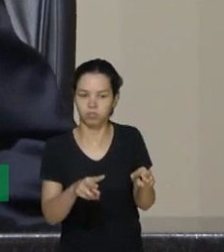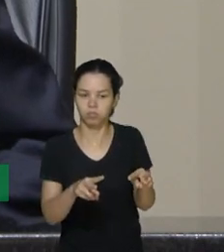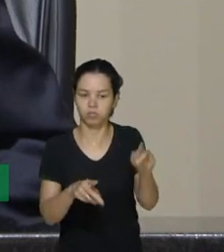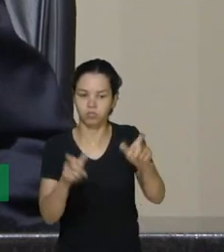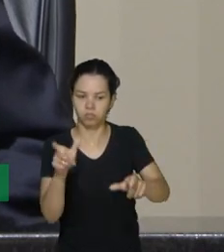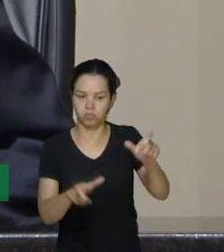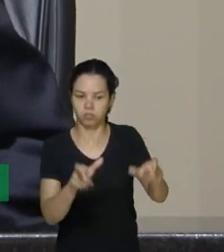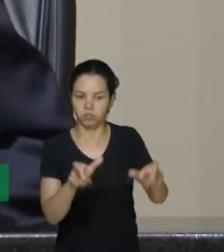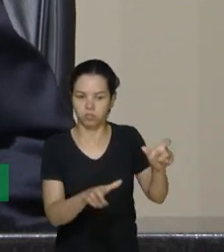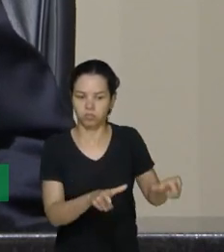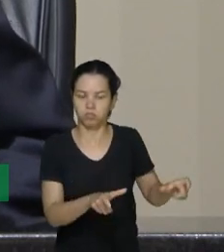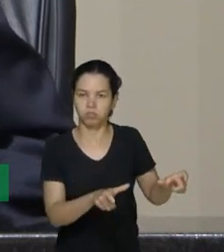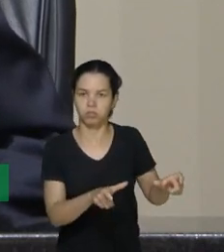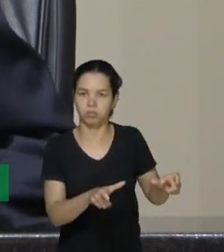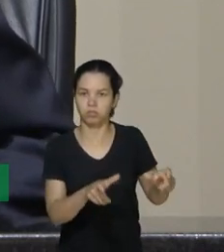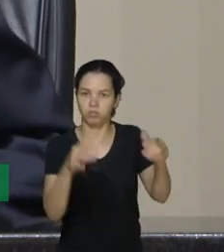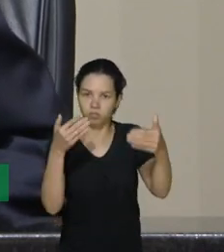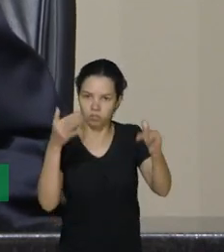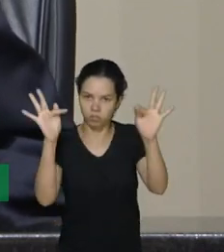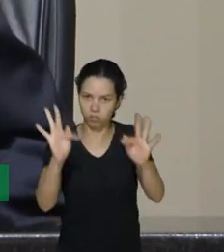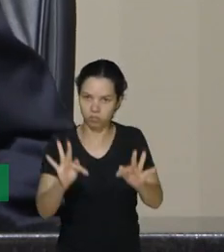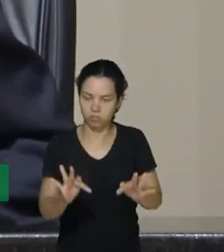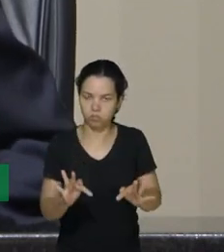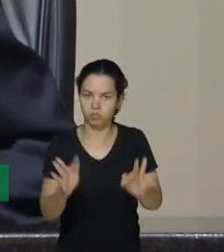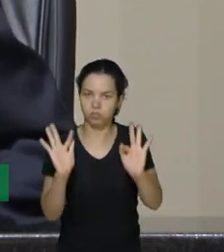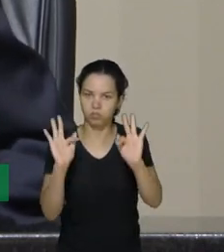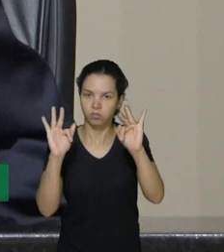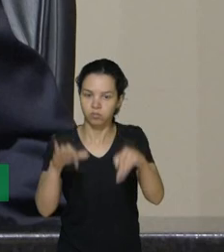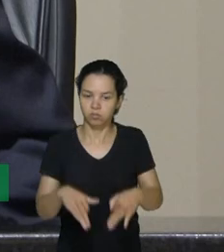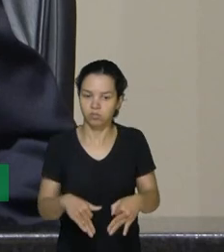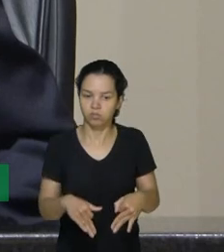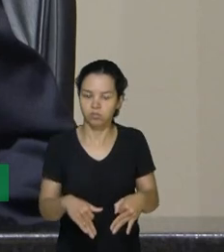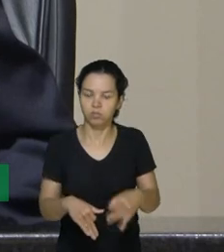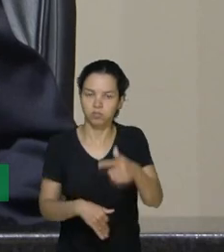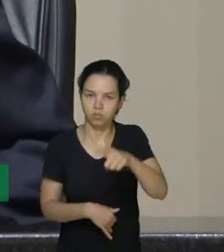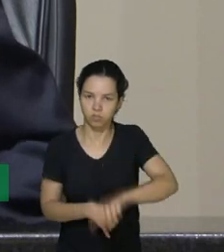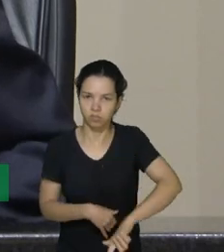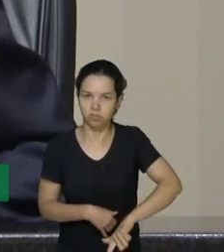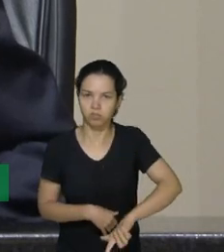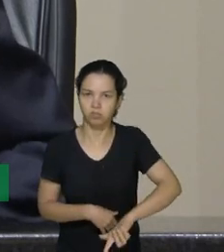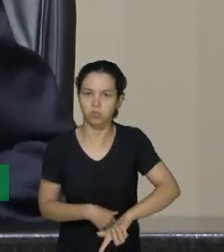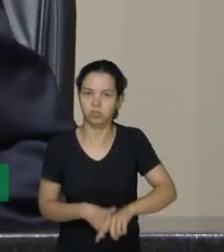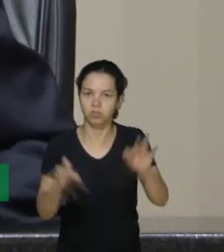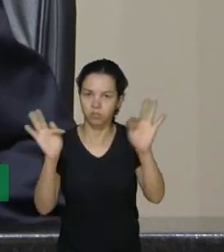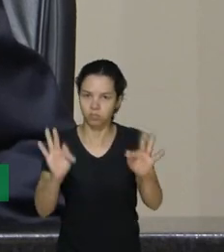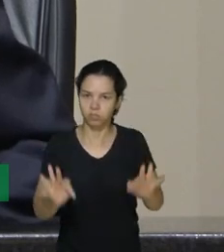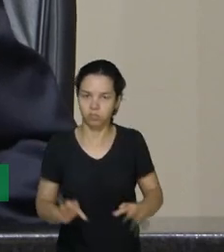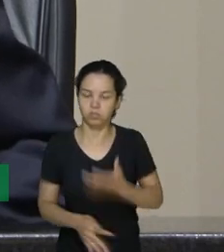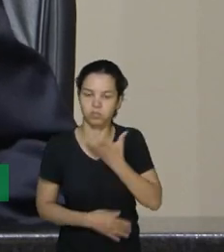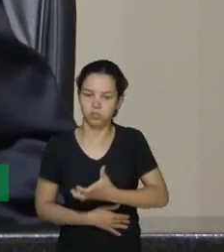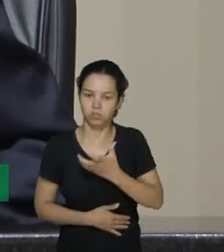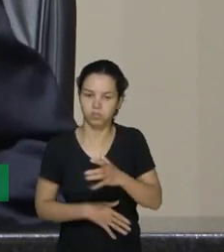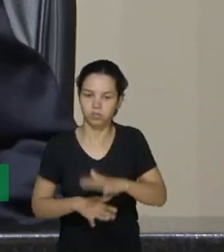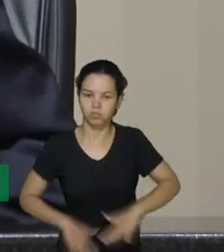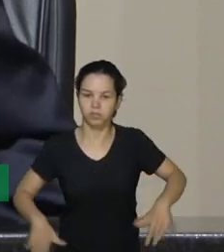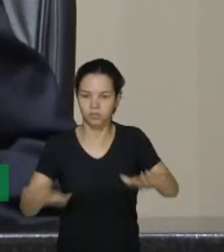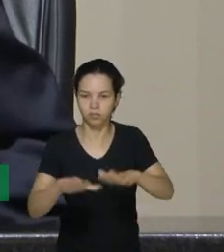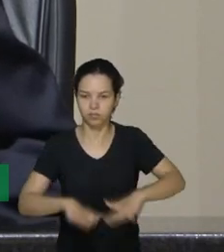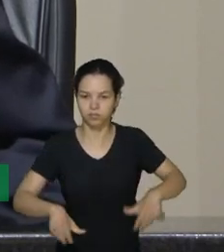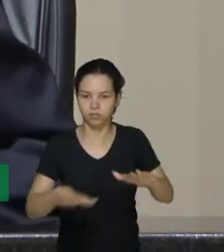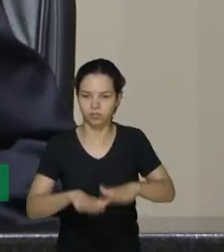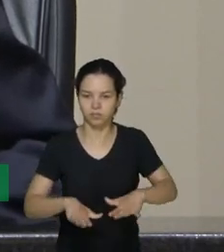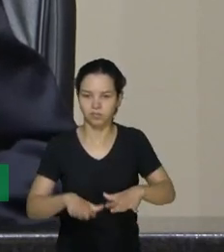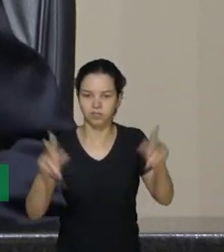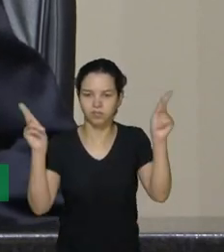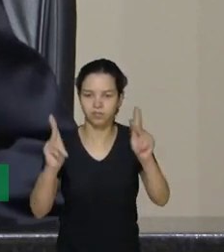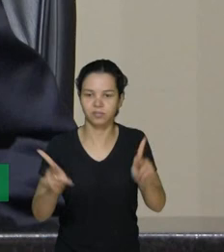pessoas serem felizes. Finalizo mais uma vez. Feliz Natal a todos, um Natal de paz,